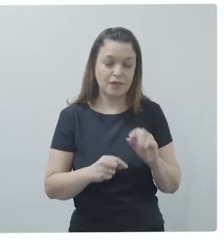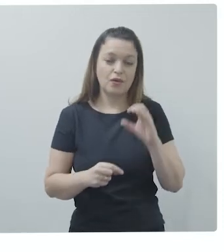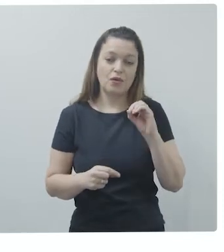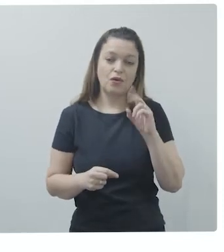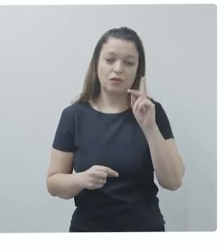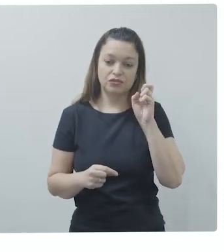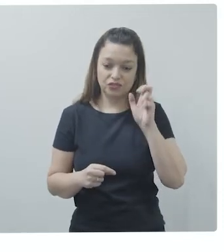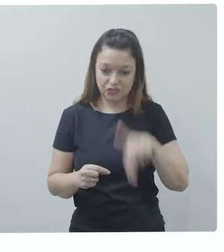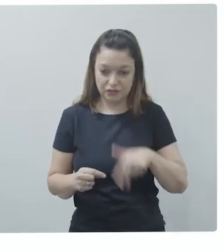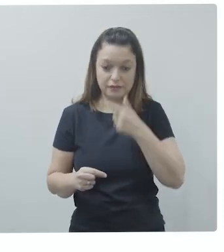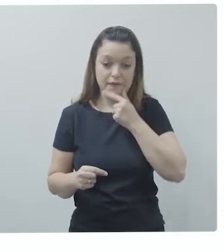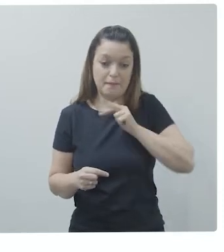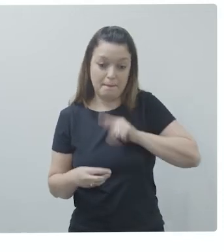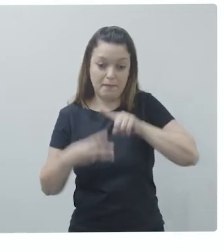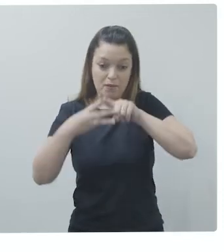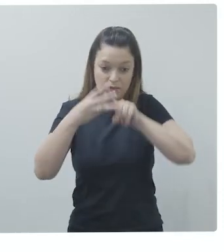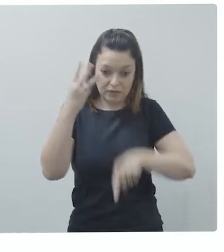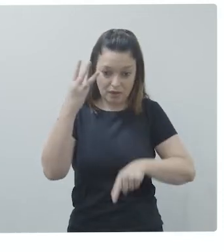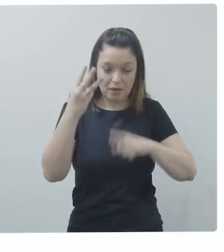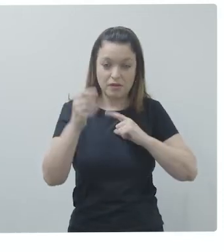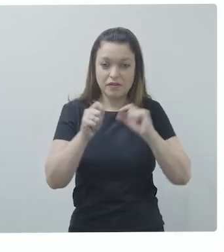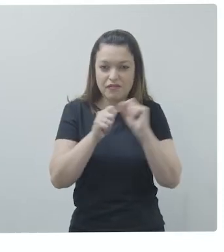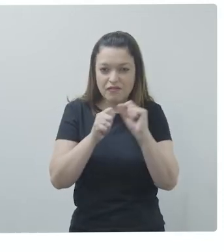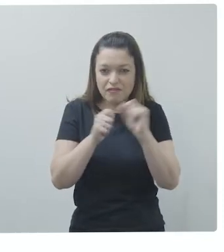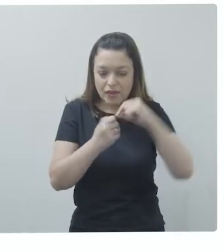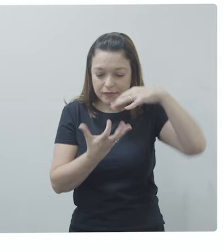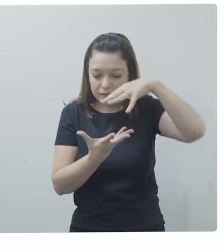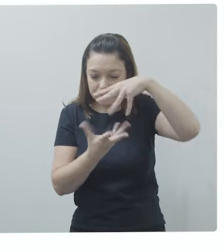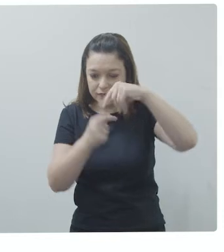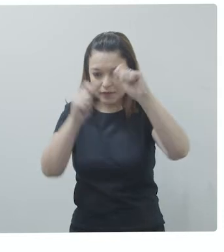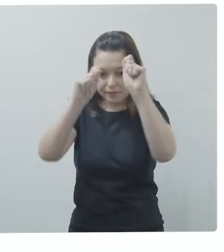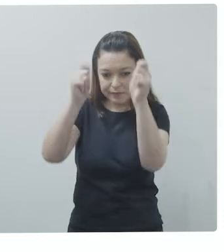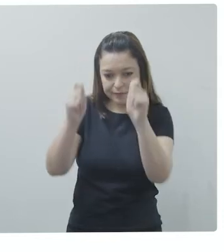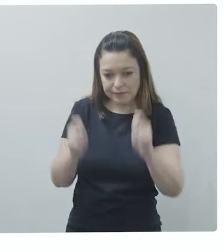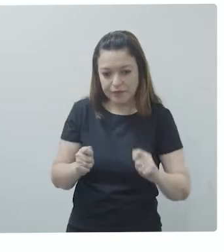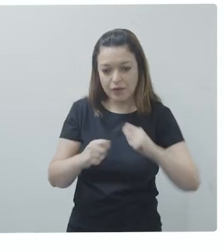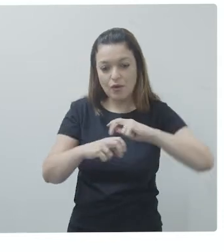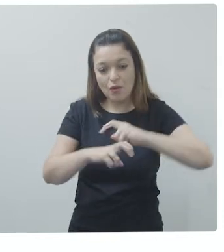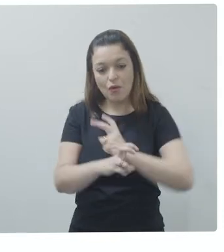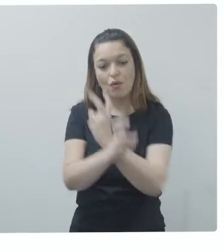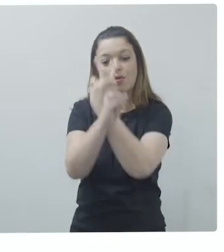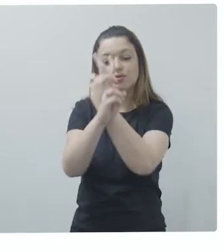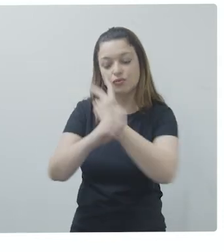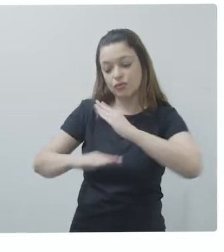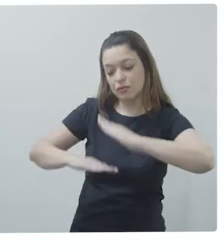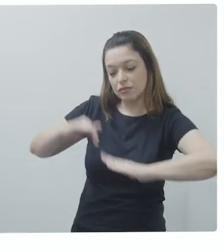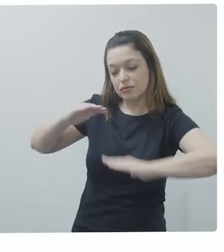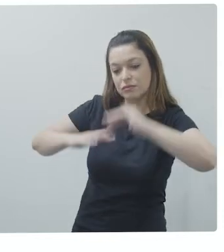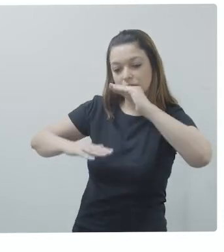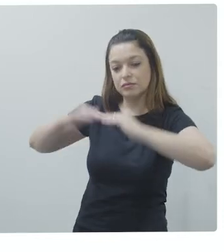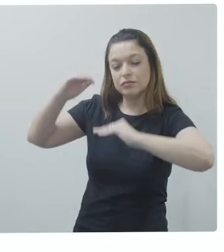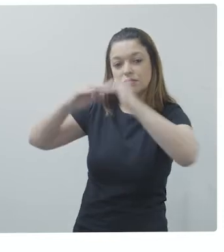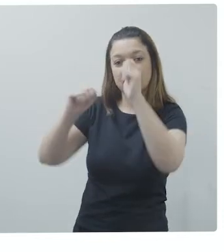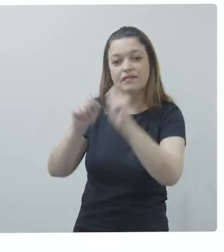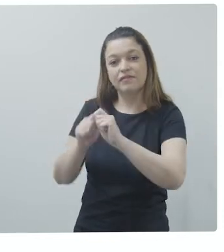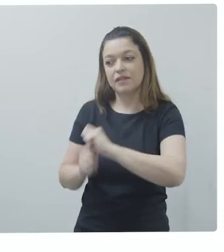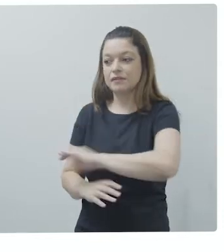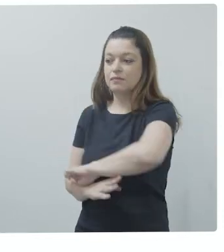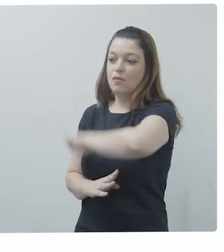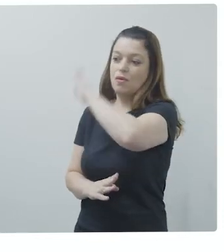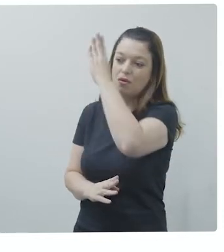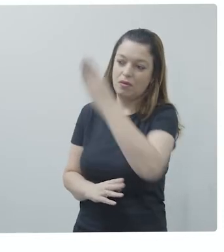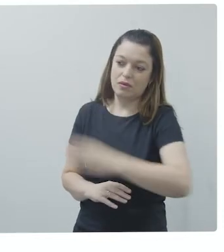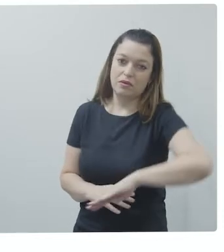Odin e os irmãos moldaram a terra. Seus ossos foram empilhados para formar montanhas e